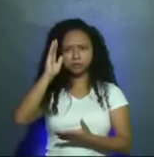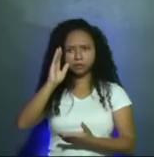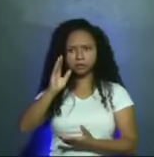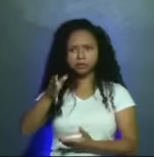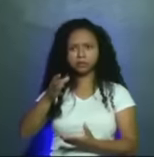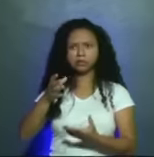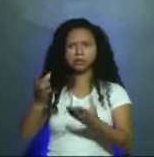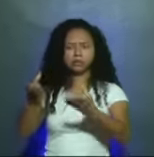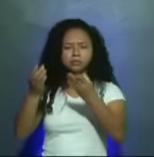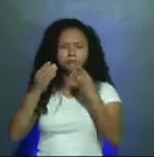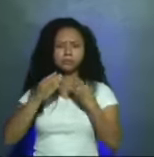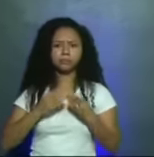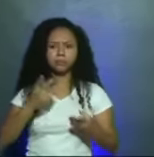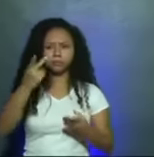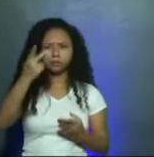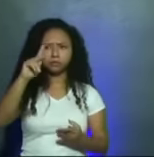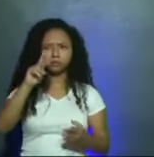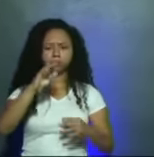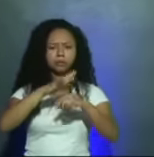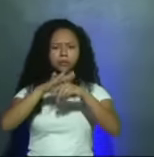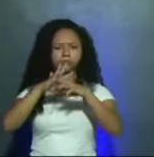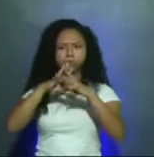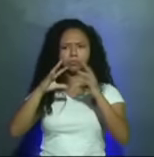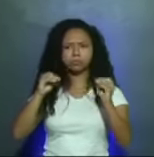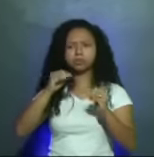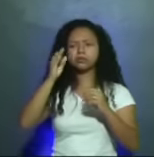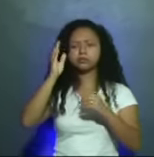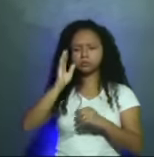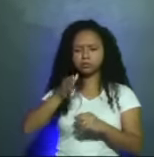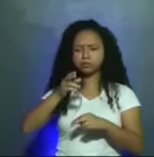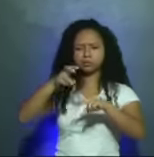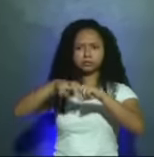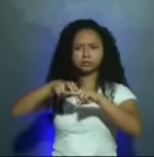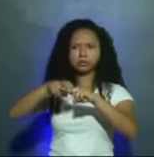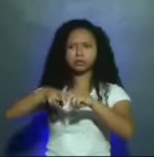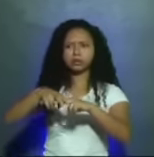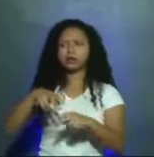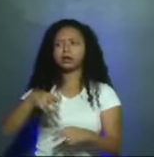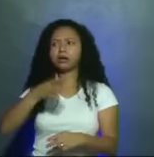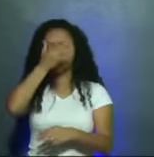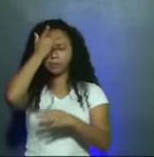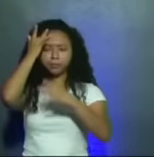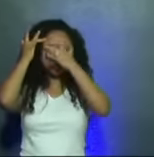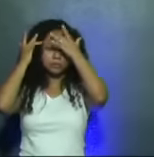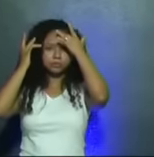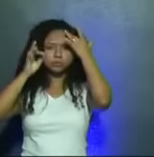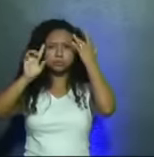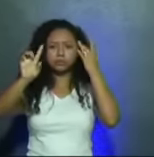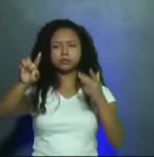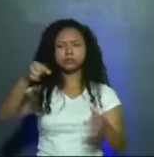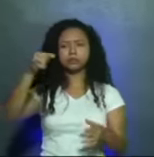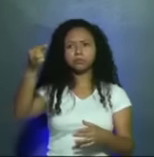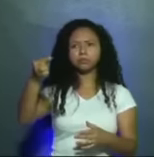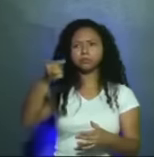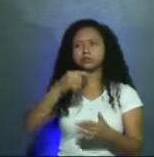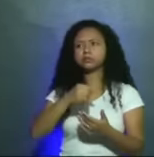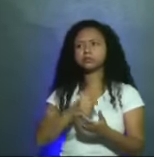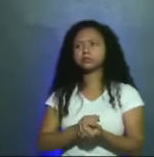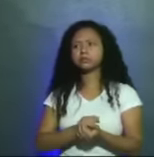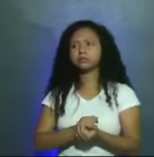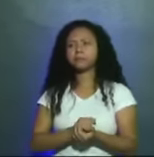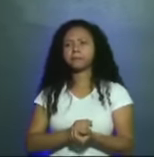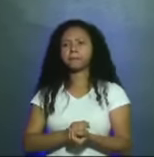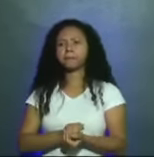sentando para os outros receberem, tá bom? Mas aí também depois, vamos ter um tempinho aqui para vocês